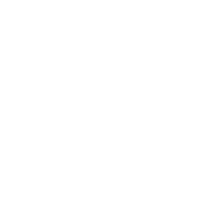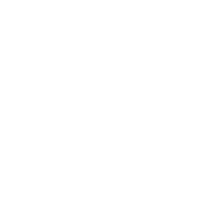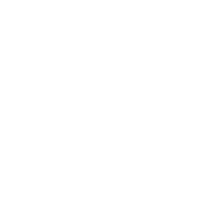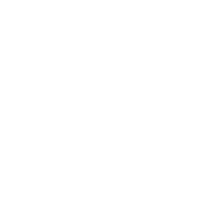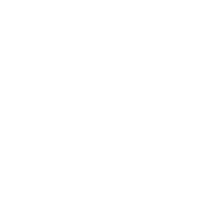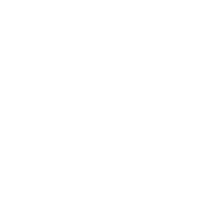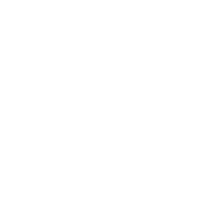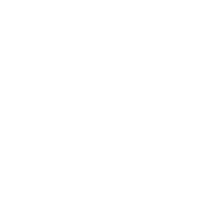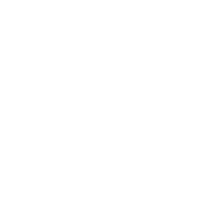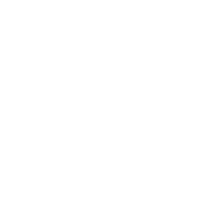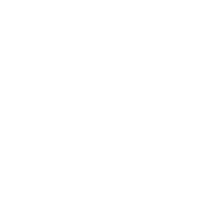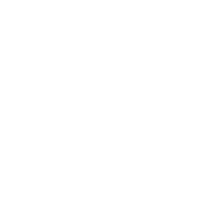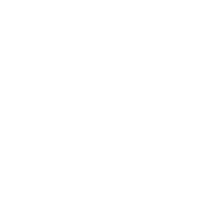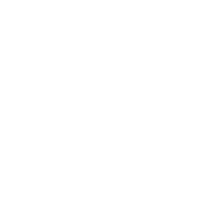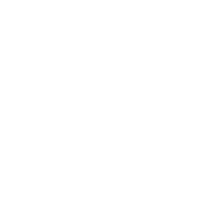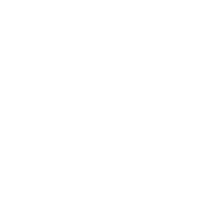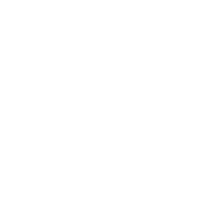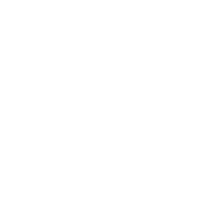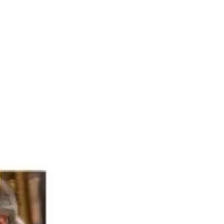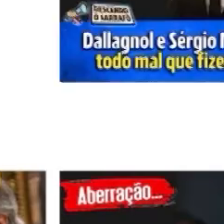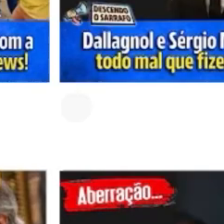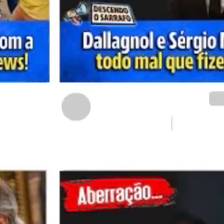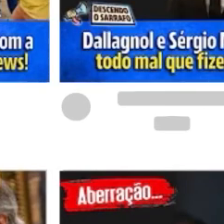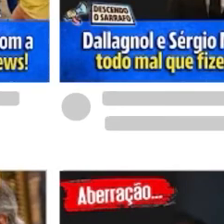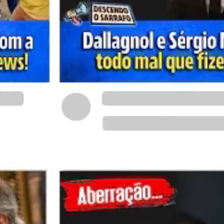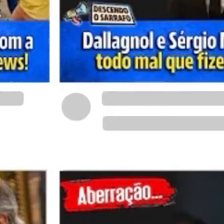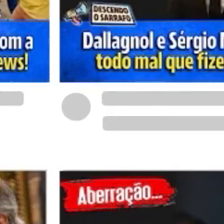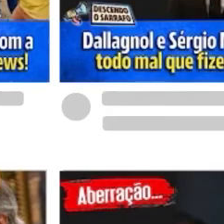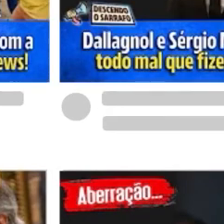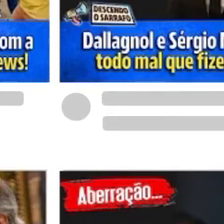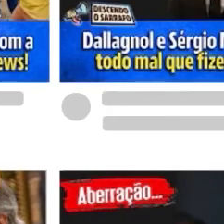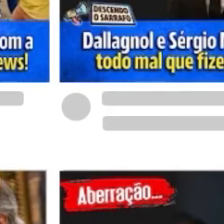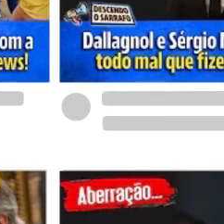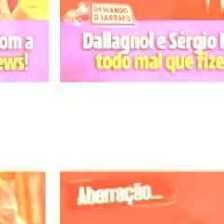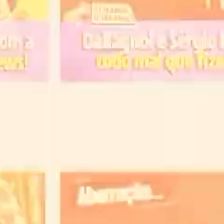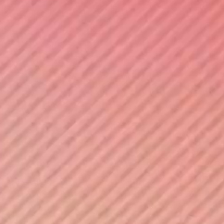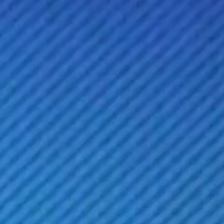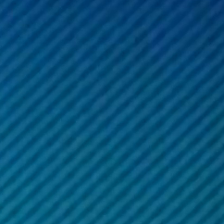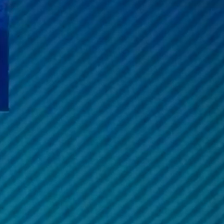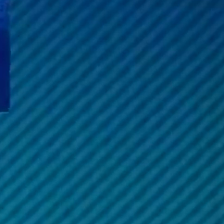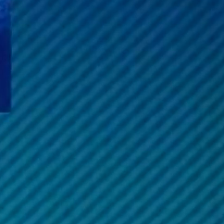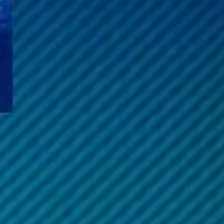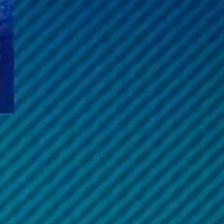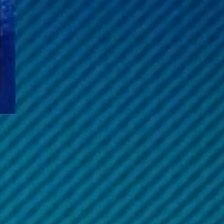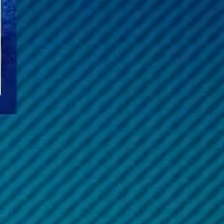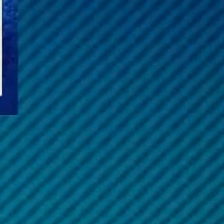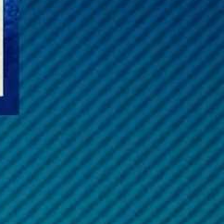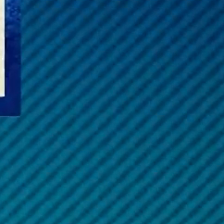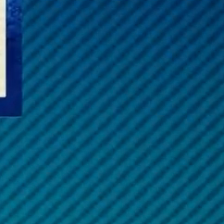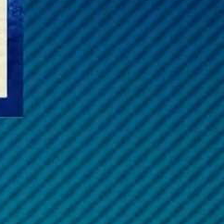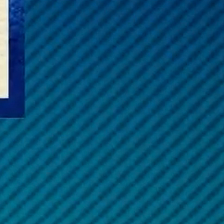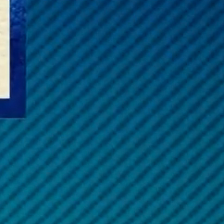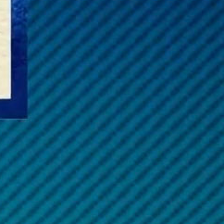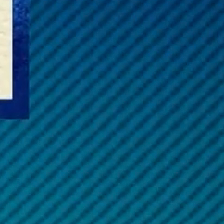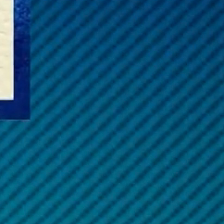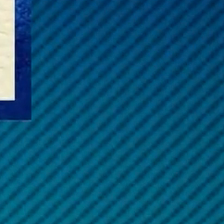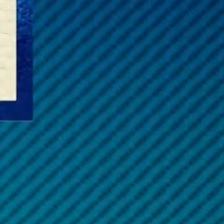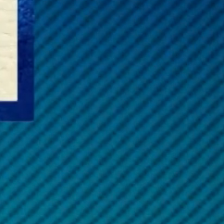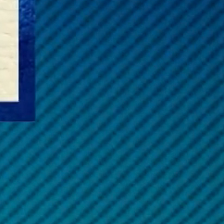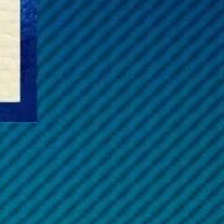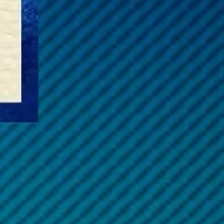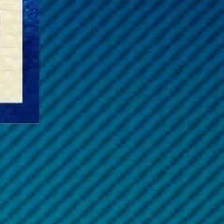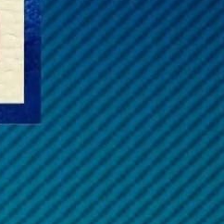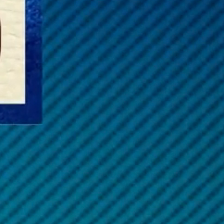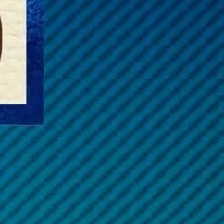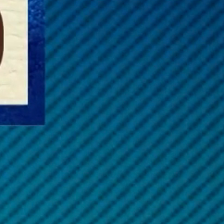Ainda não se inscreveu no nosso canal? Se inscreva, curta e compartilhe. Canal Descendo o Sarrafo.